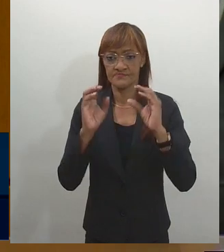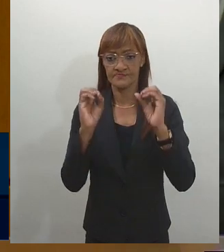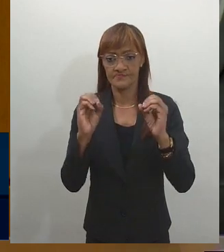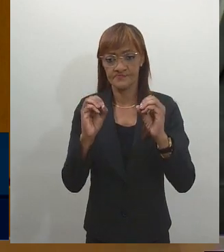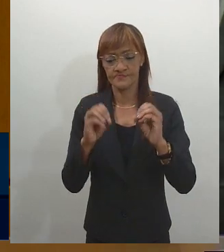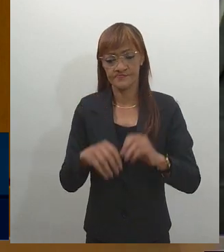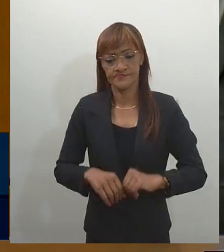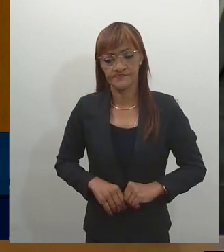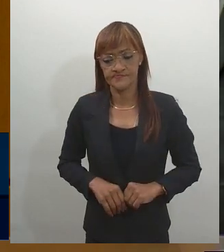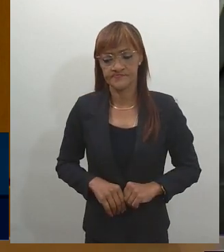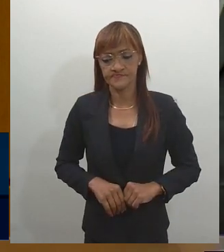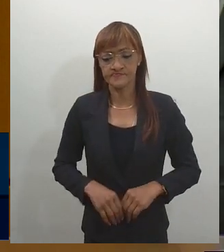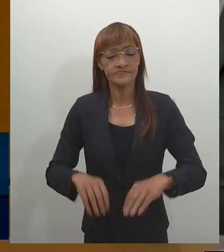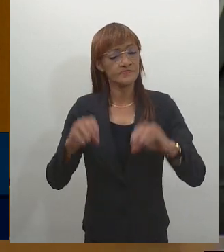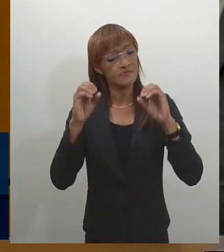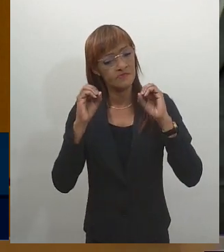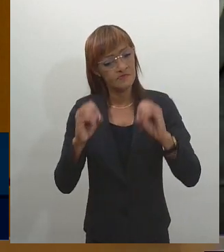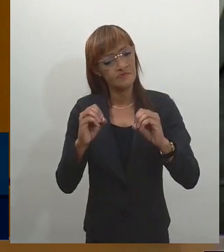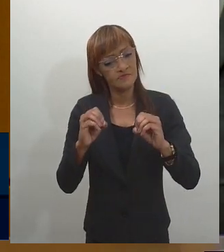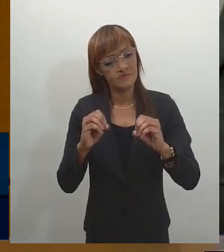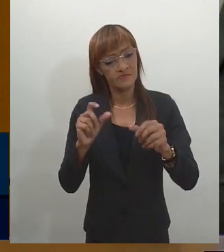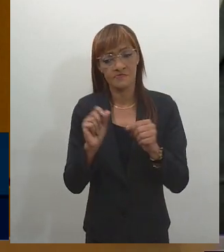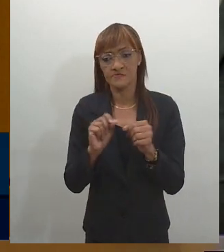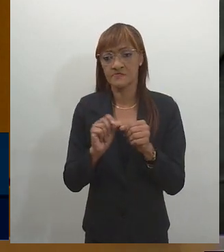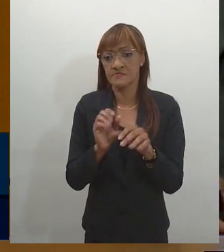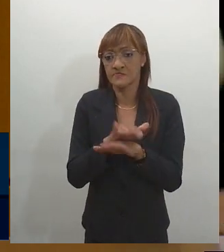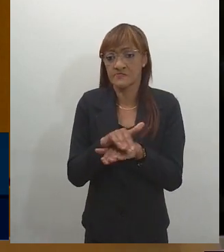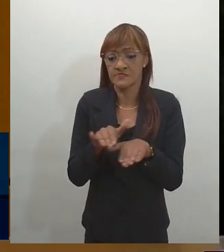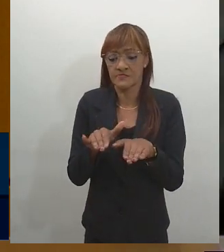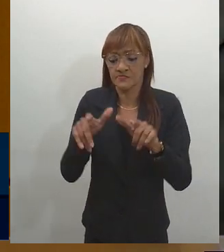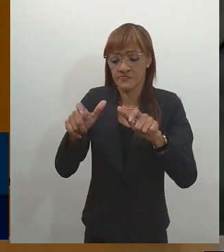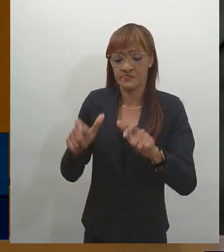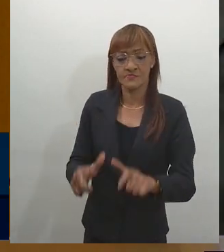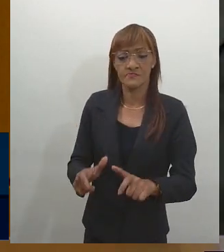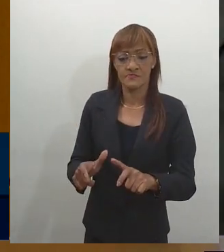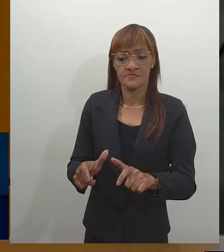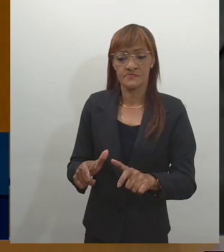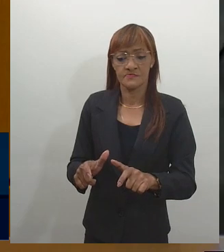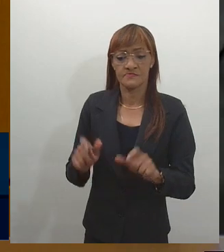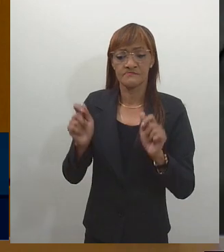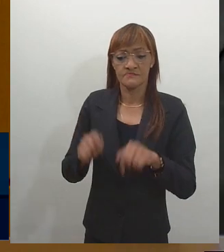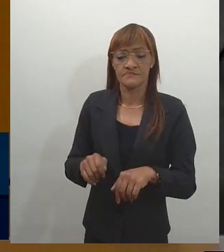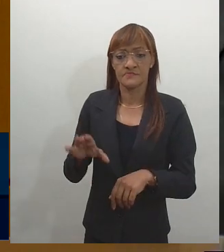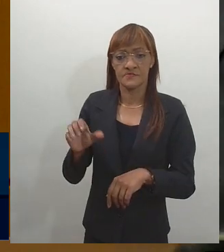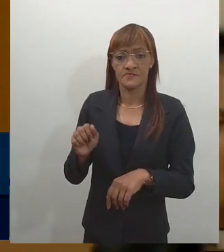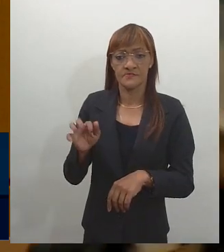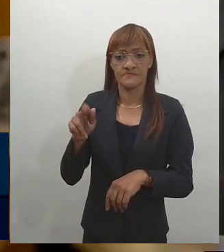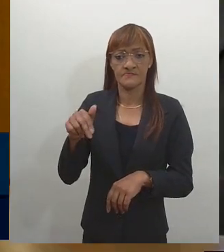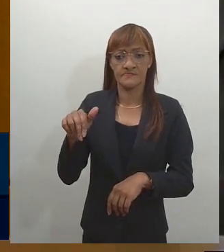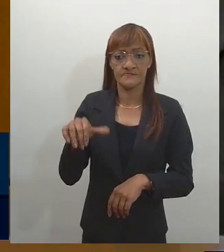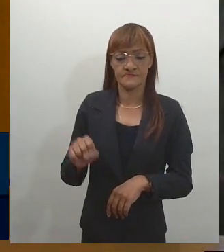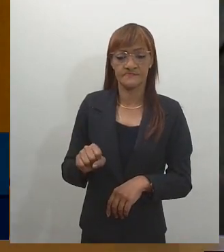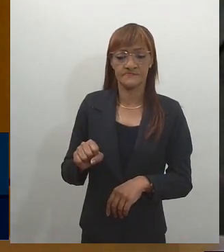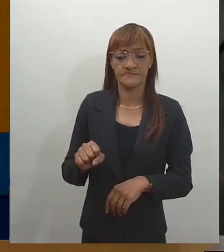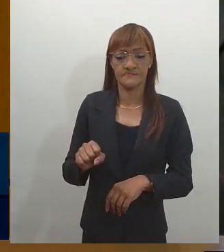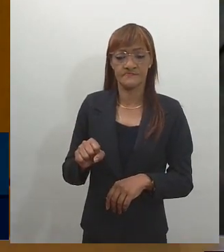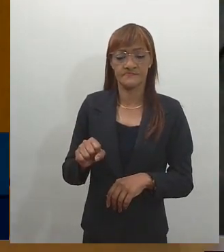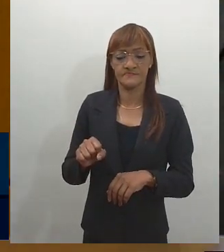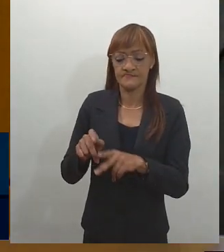foi feito nesse trecho para ligar o Cafuz ao povoado Pedrinhas em Areia Branca. Estivemos